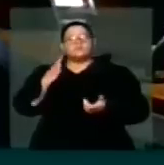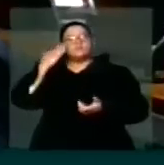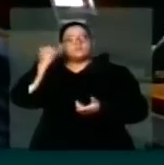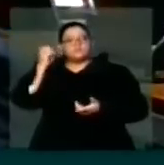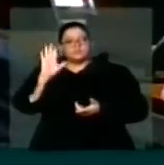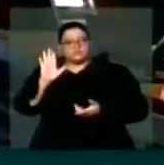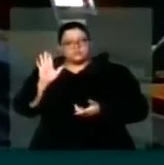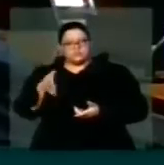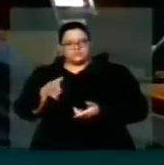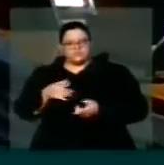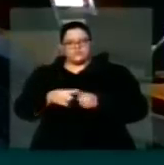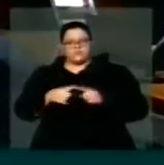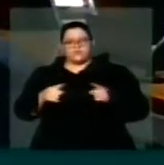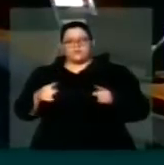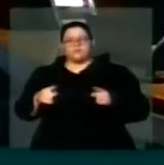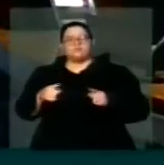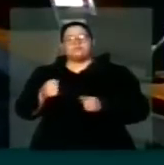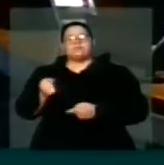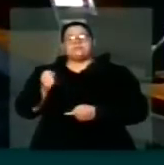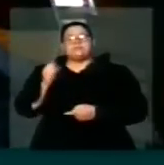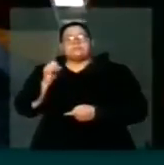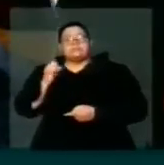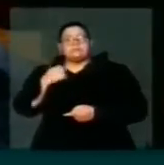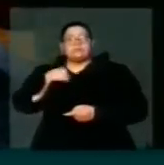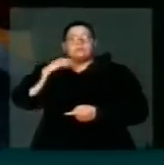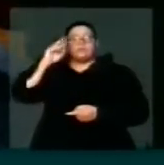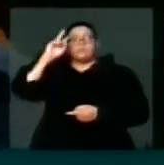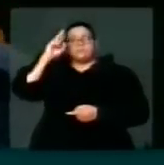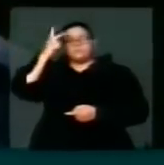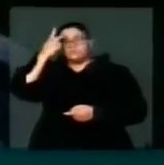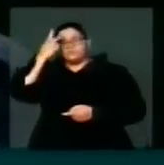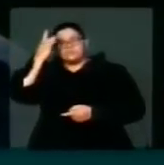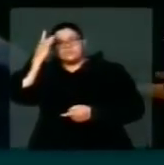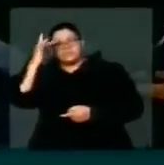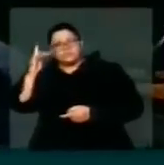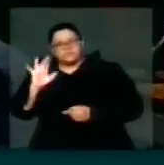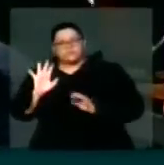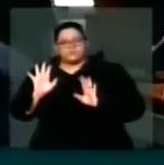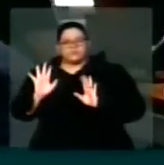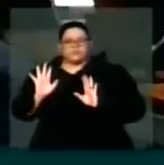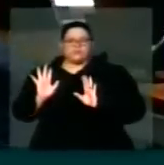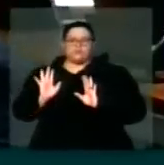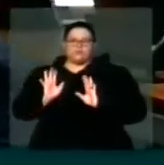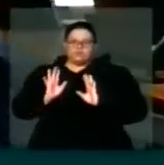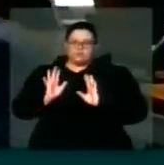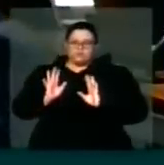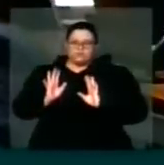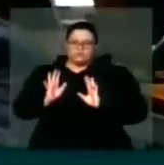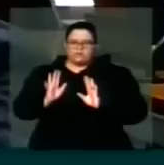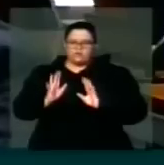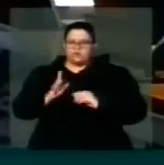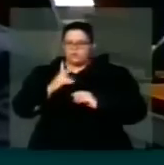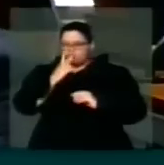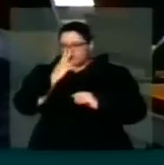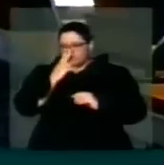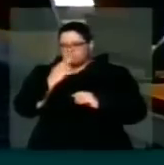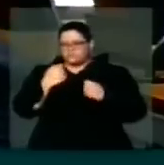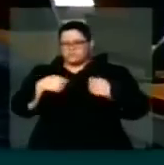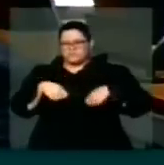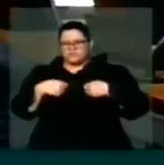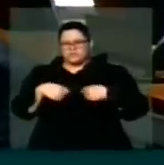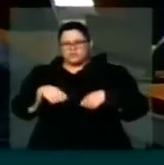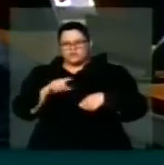estamos passando a mesma régua para todos os investigados e fugiu-se daquilo que seria a régua para